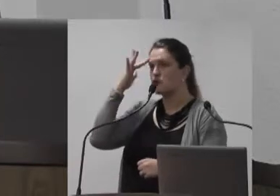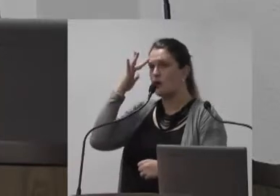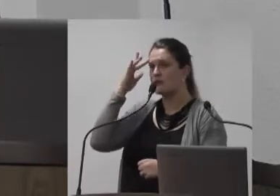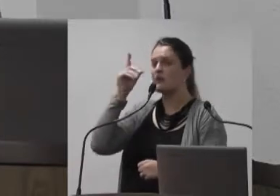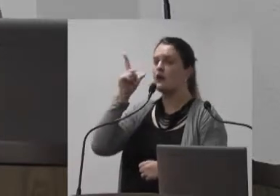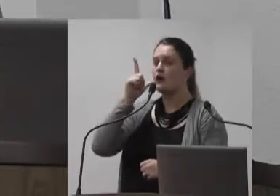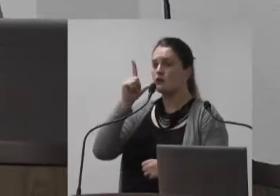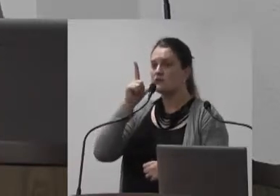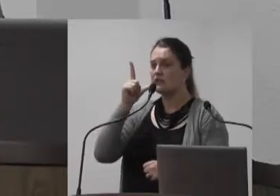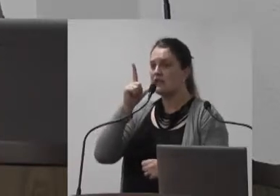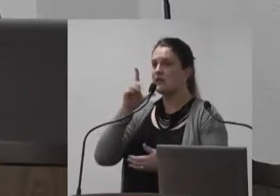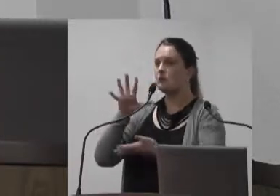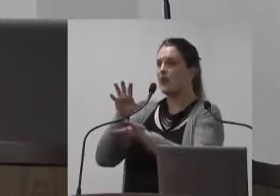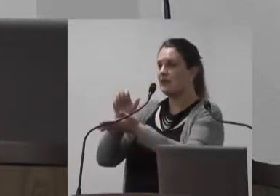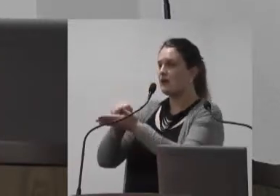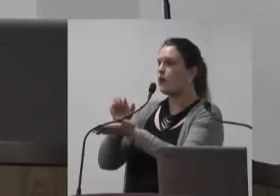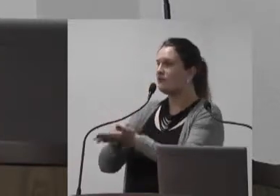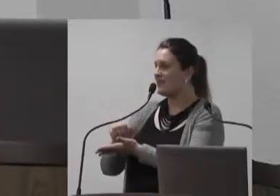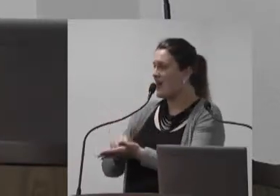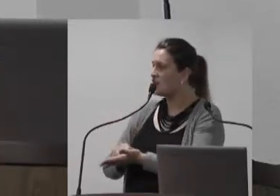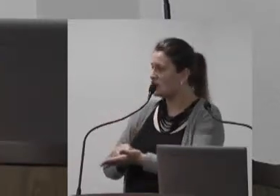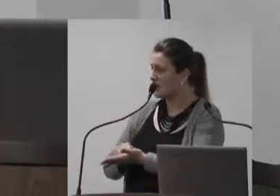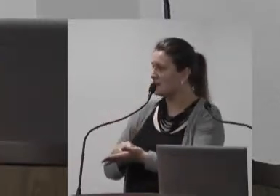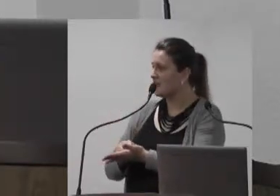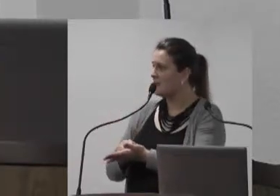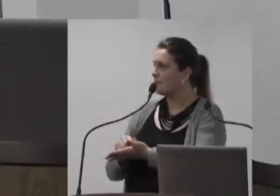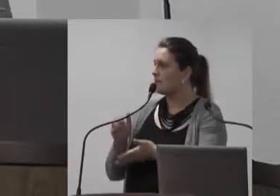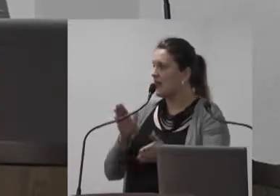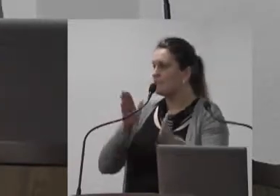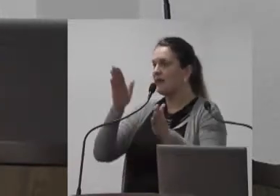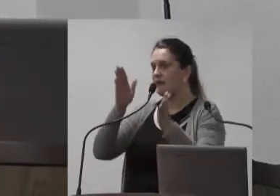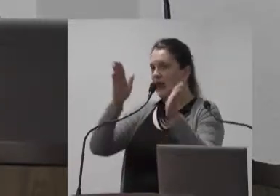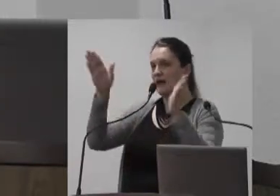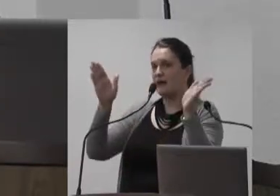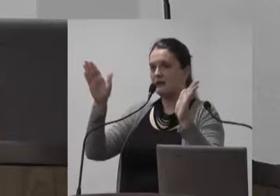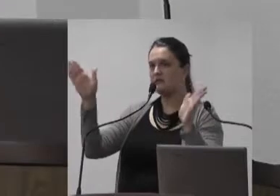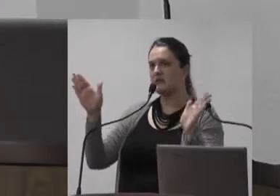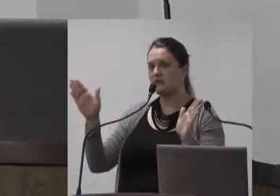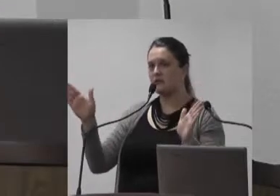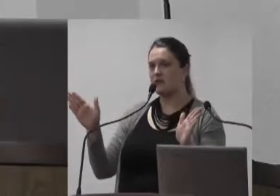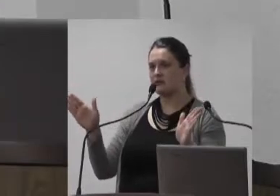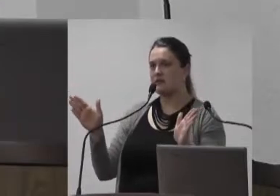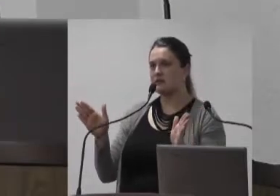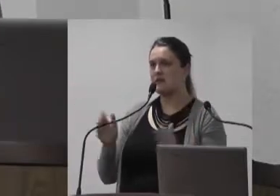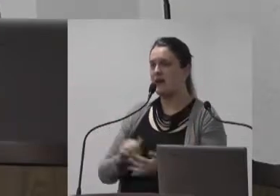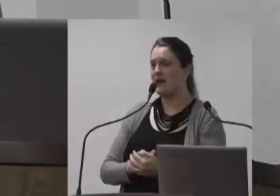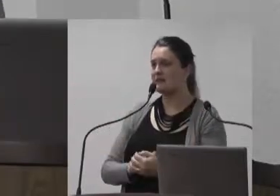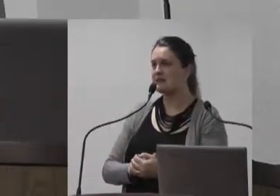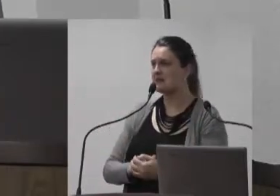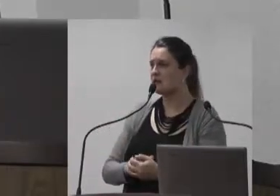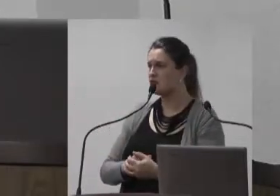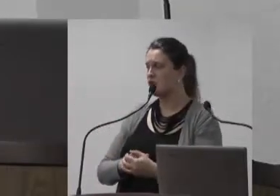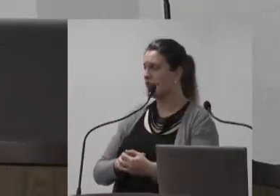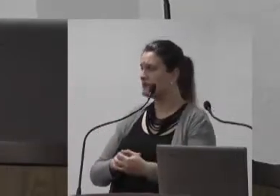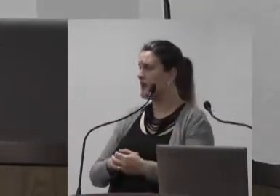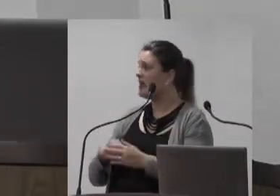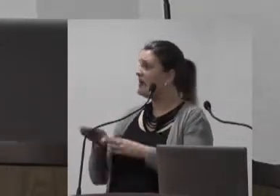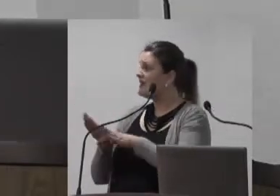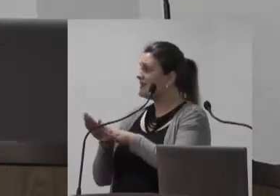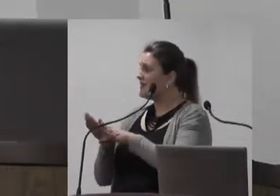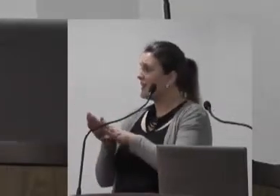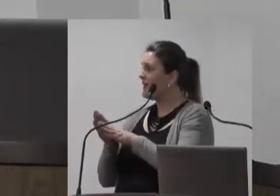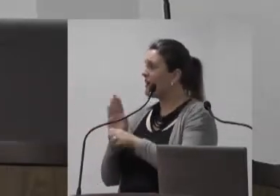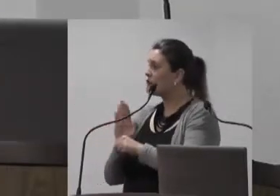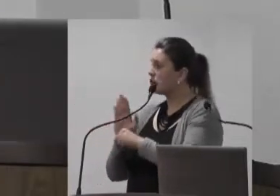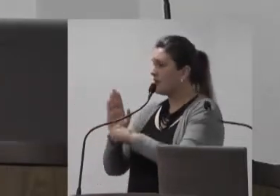2 pessoas conseguiriam, né, dar conta de agenda, né, para estar realizando essas questões, né,